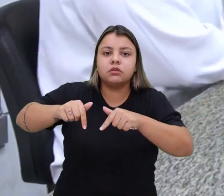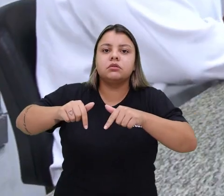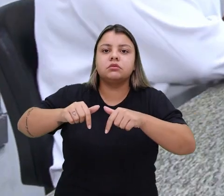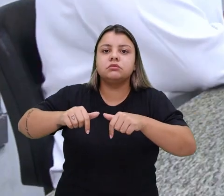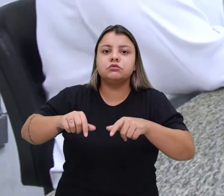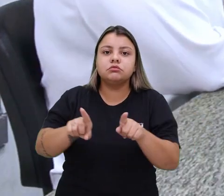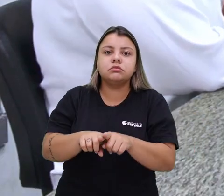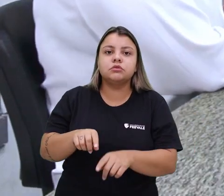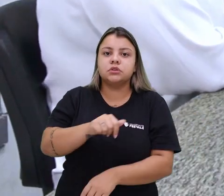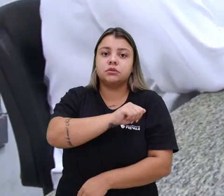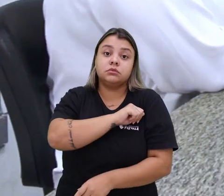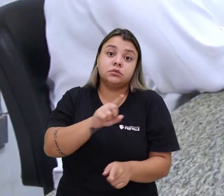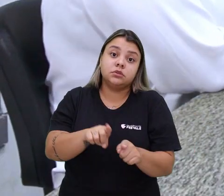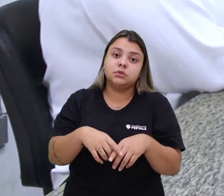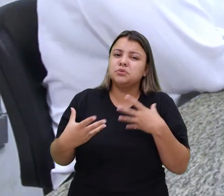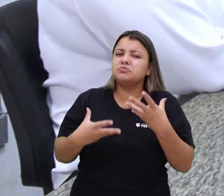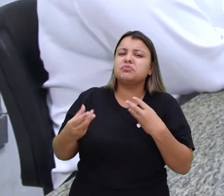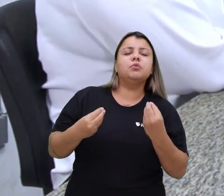assim